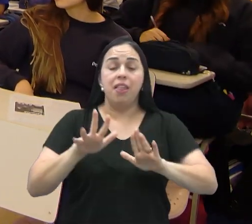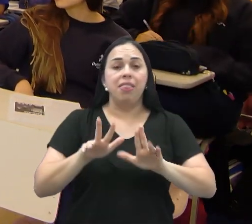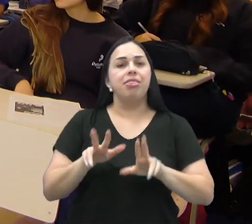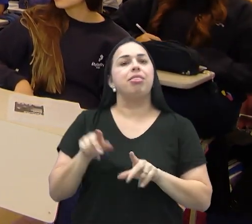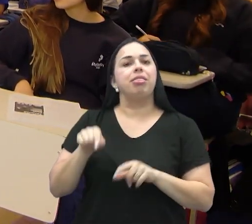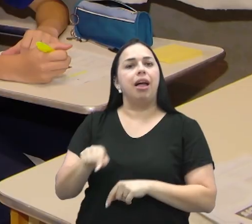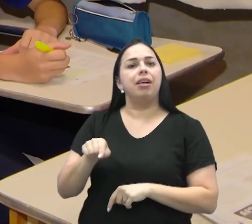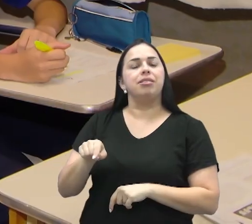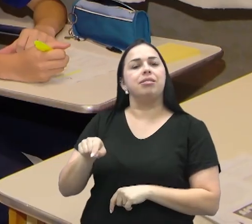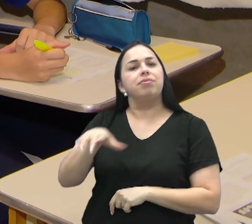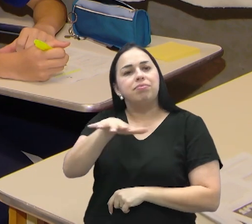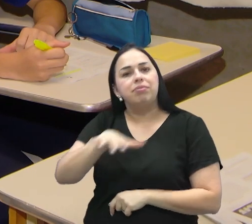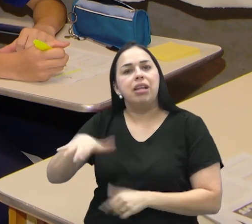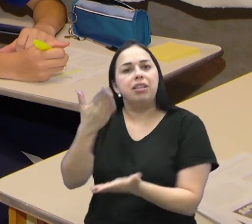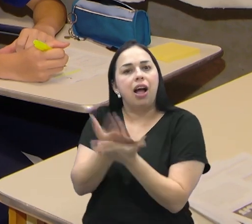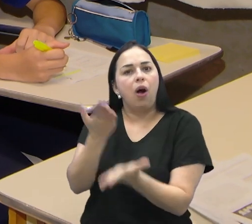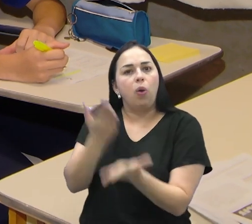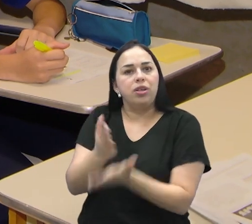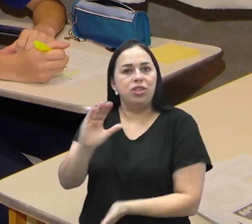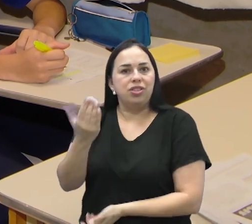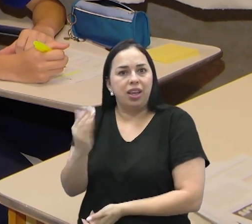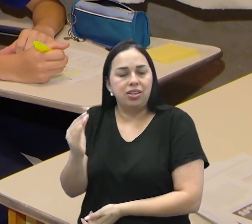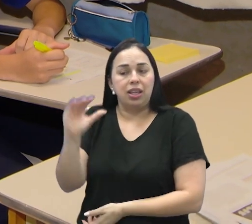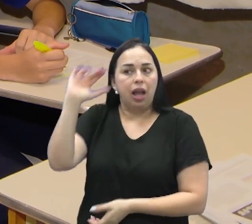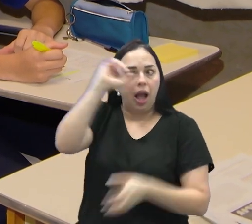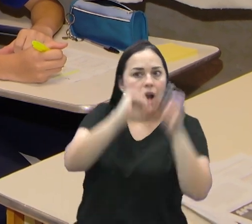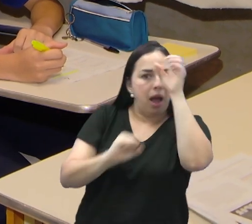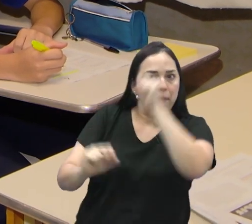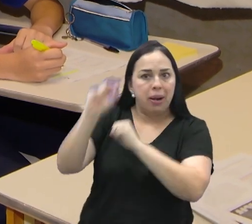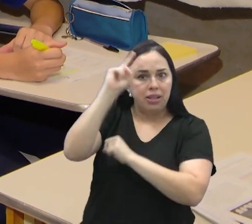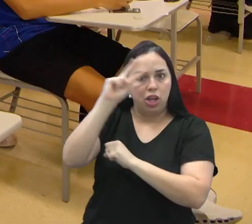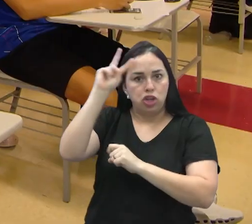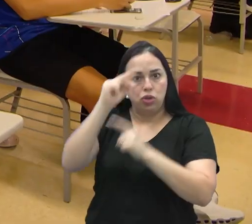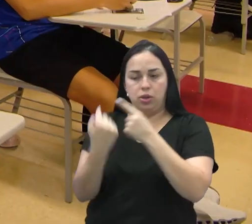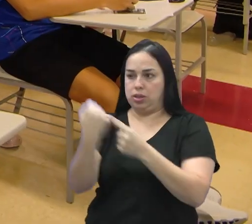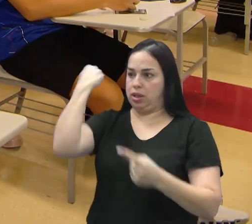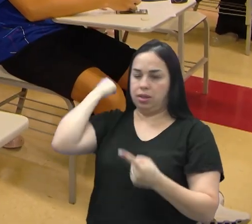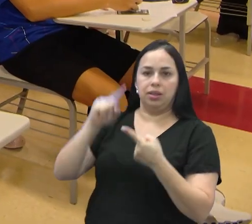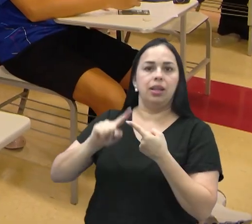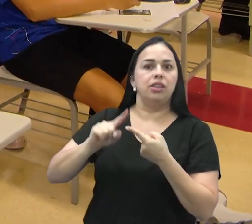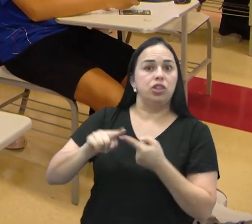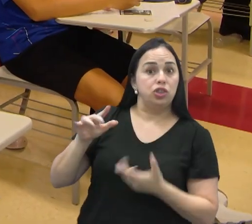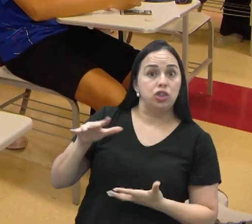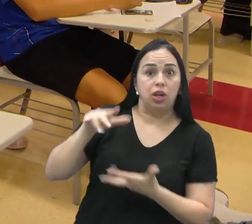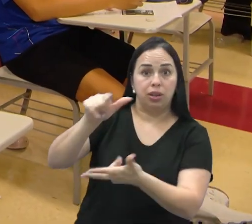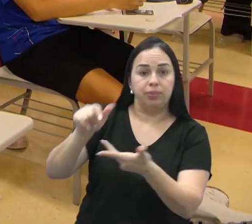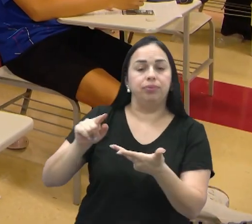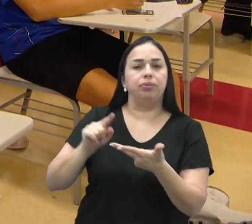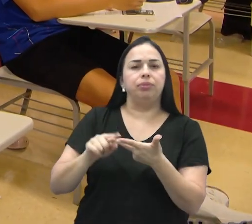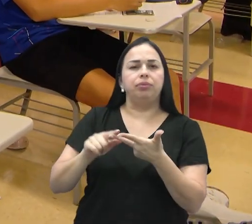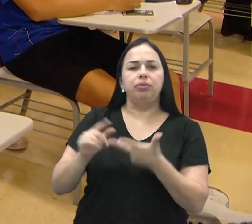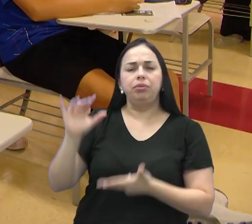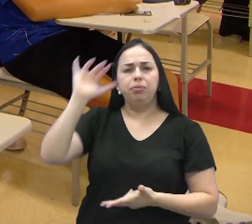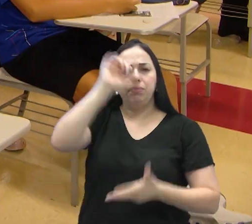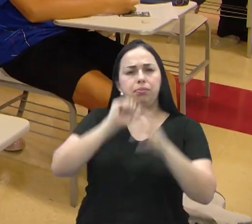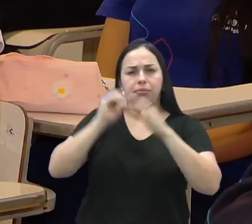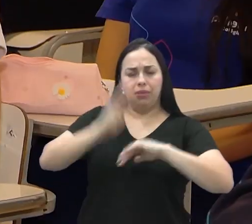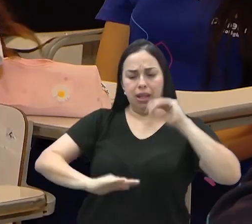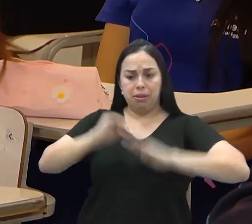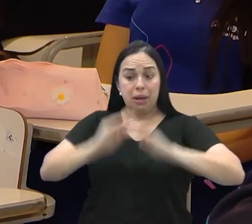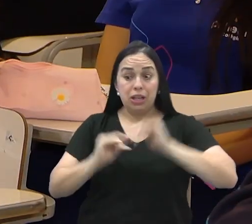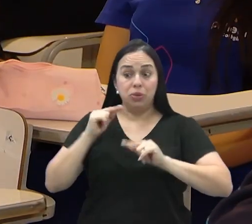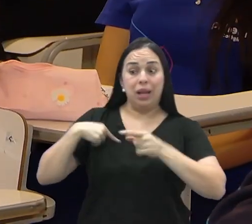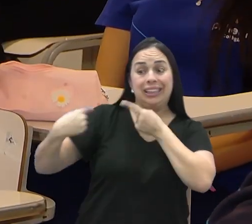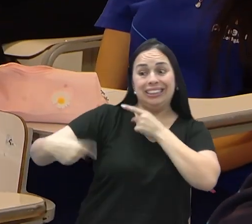explica a matéria. São nas aulas de ciências humanas que os estudantes aprendem questões históricas, geopolíticas e